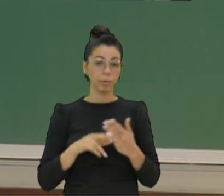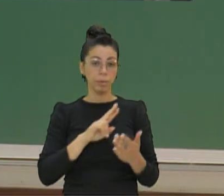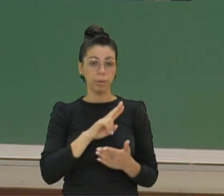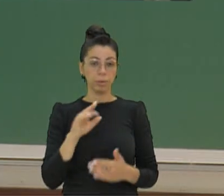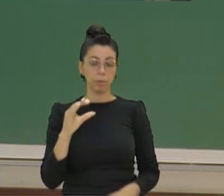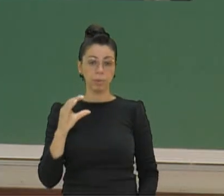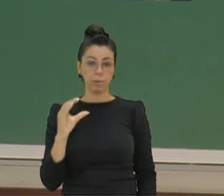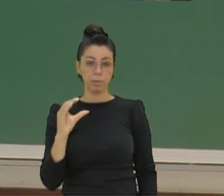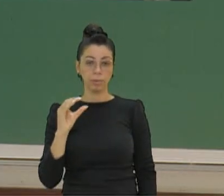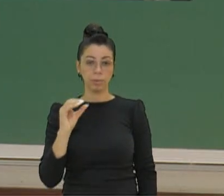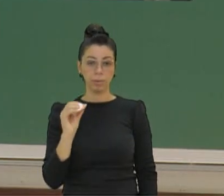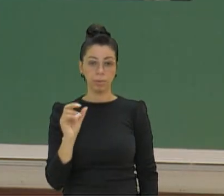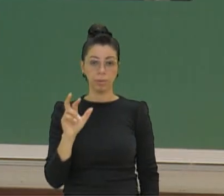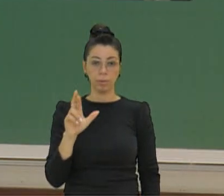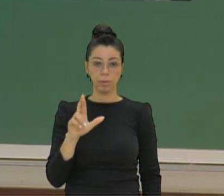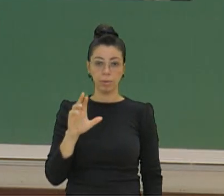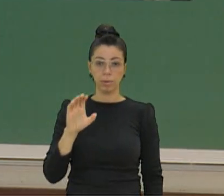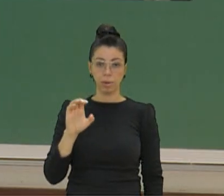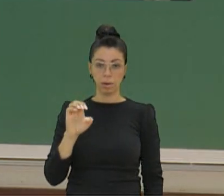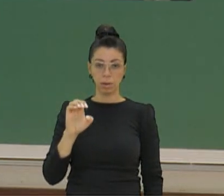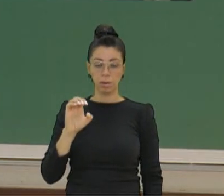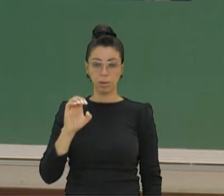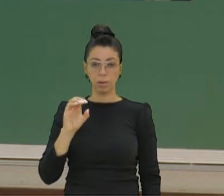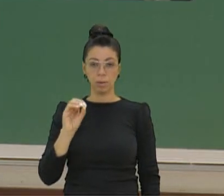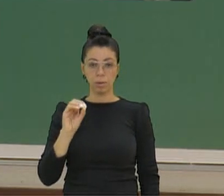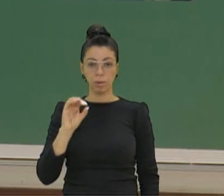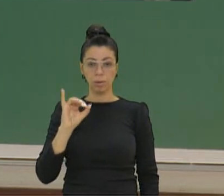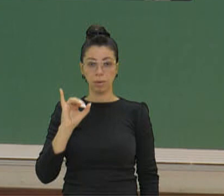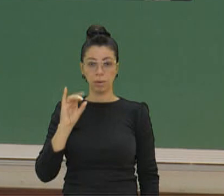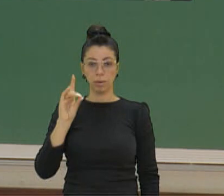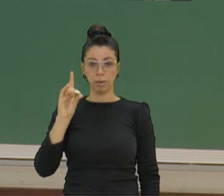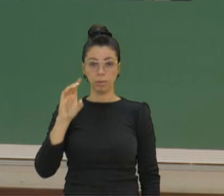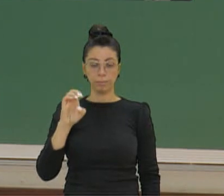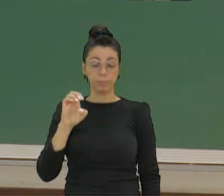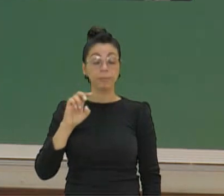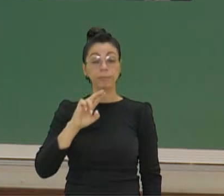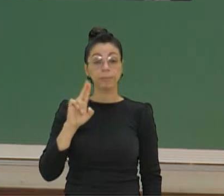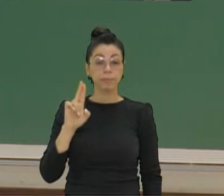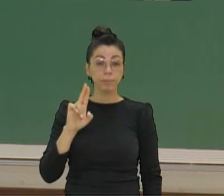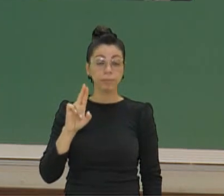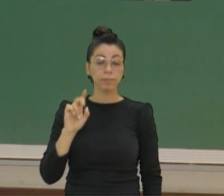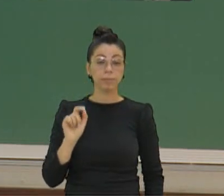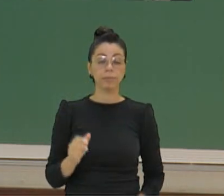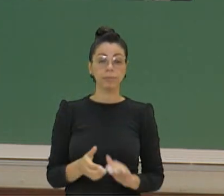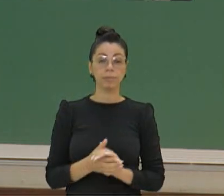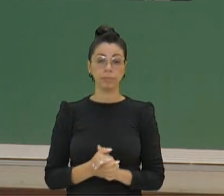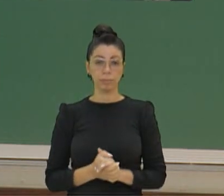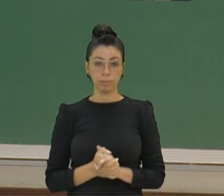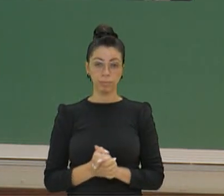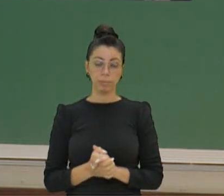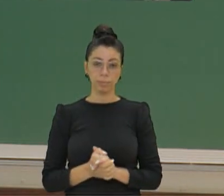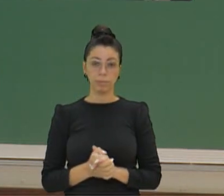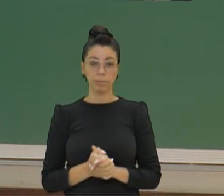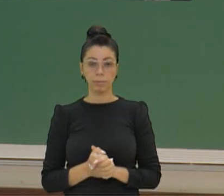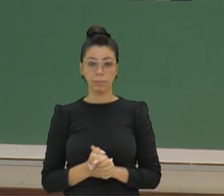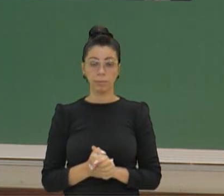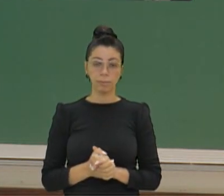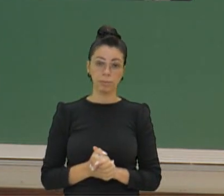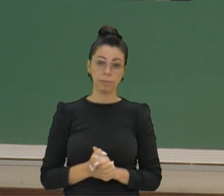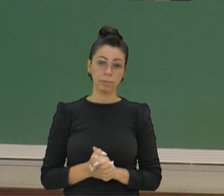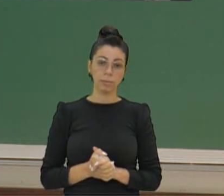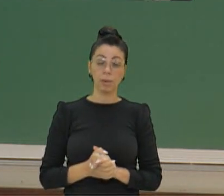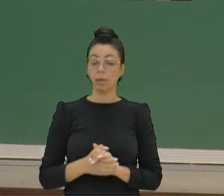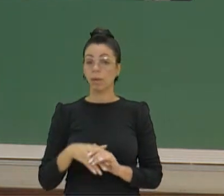ou coroide. Tem dois nomes, qualquer um dos dois pode ser. Ela é uma membrana o quê? Intermediária. Ela não é a